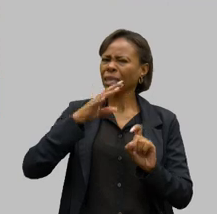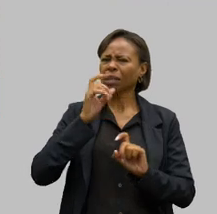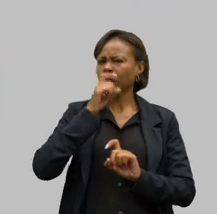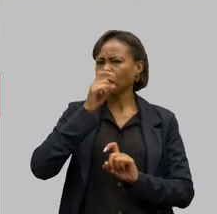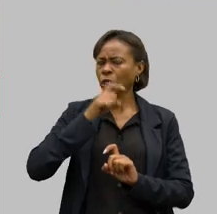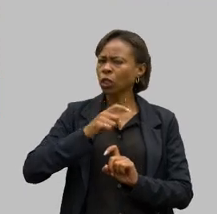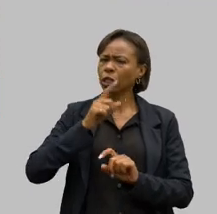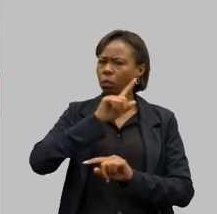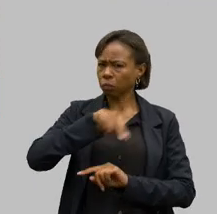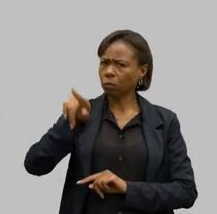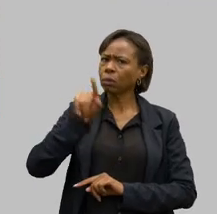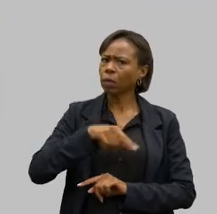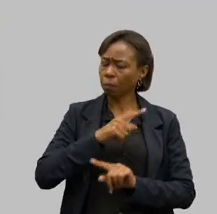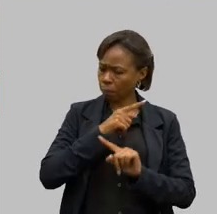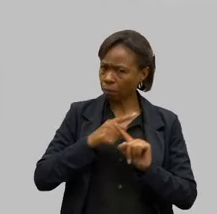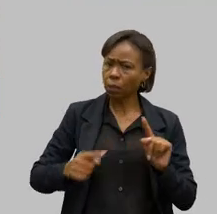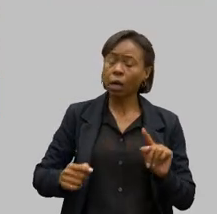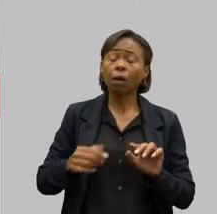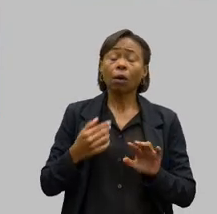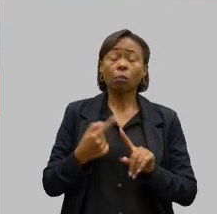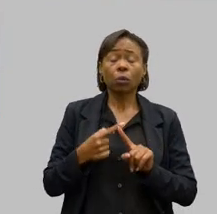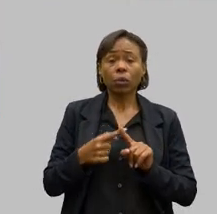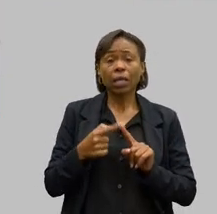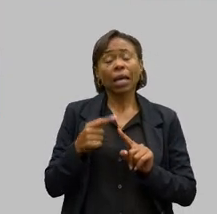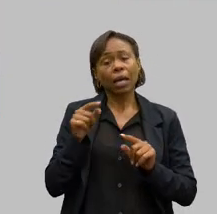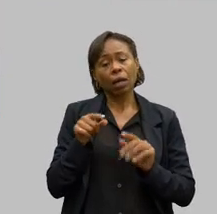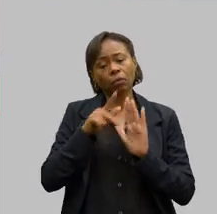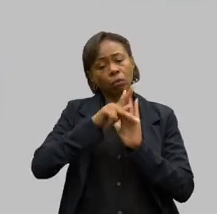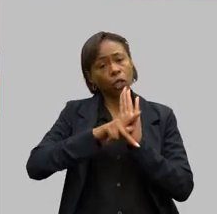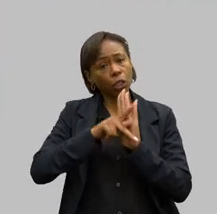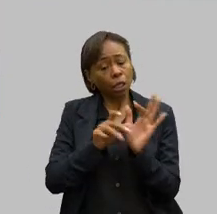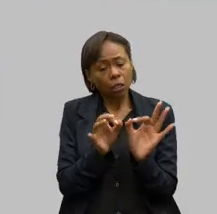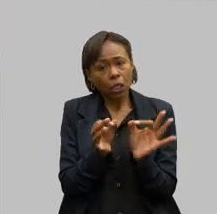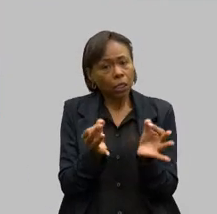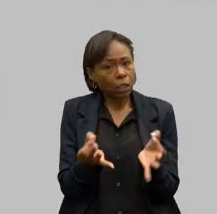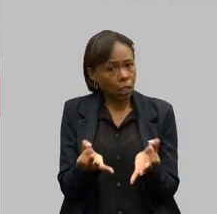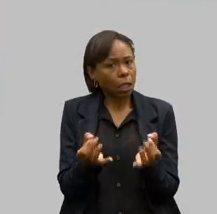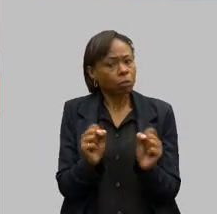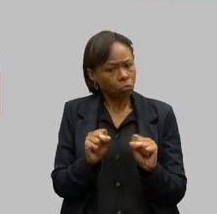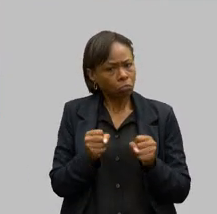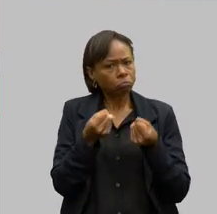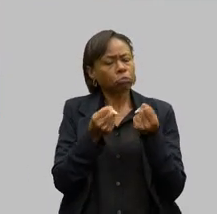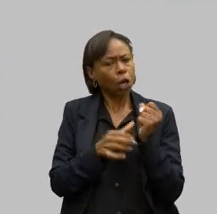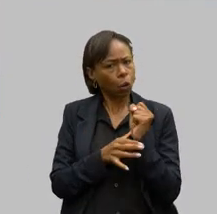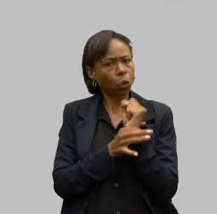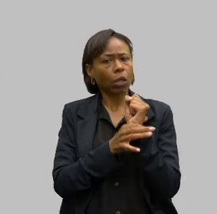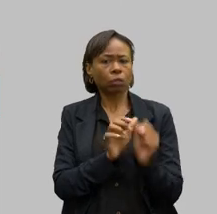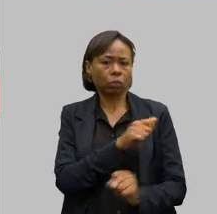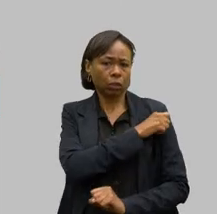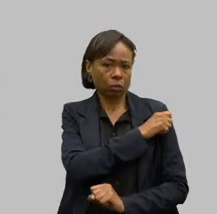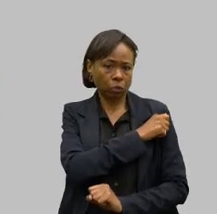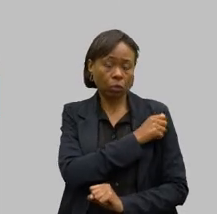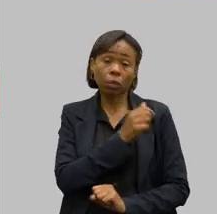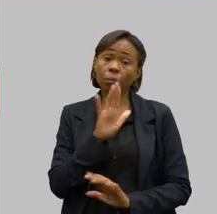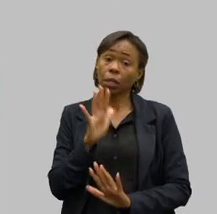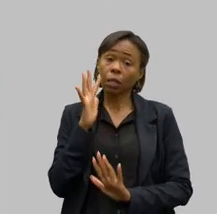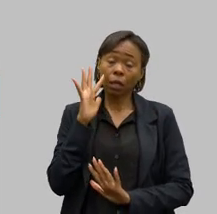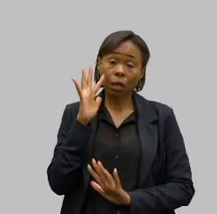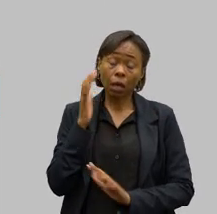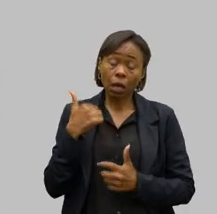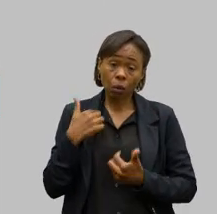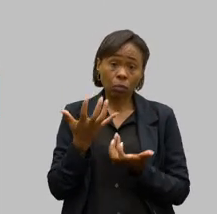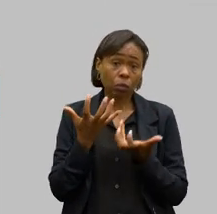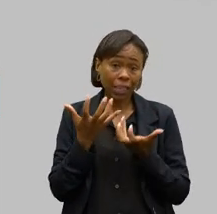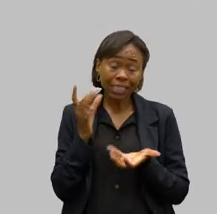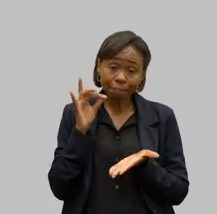projeto. Um projeto extremamente simples que visa garantir mais segurança aos nossos alunos. O que eu gostaria de fato é que, de fato, nós